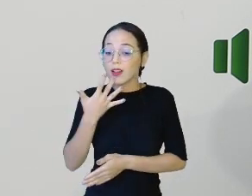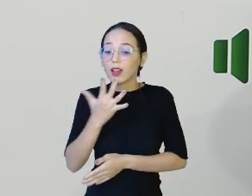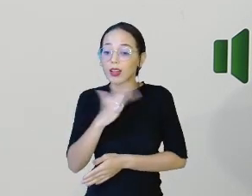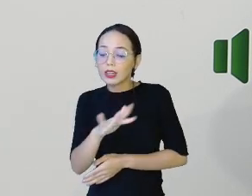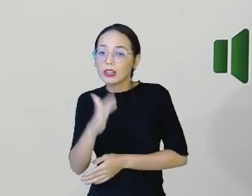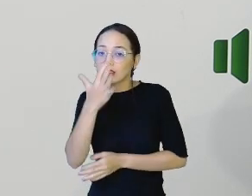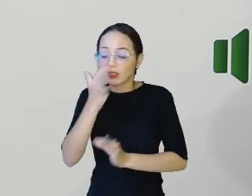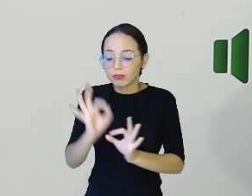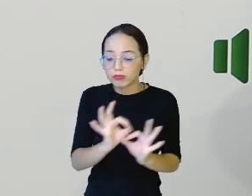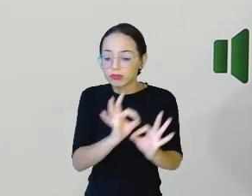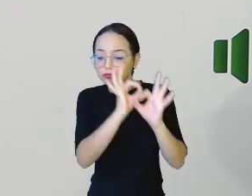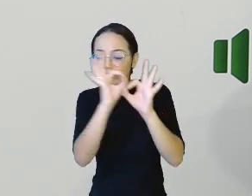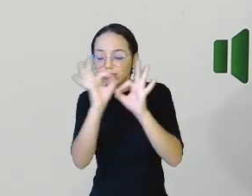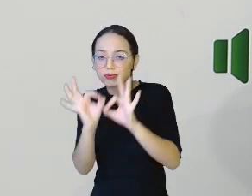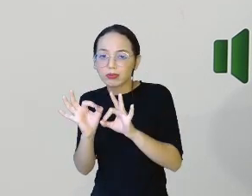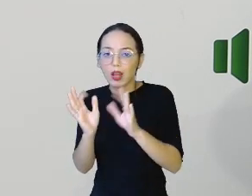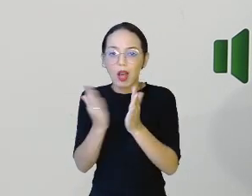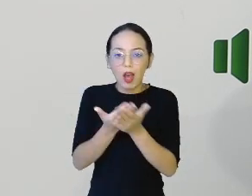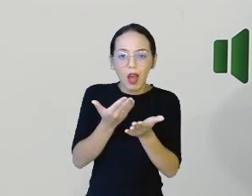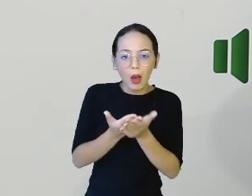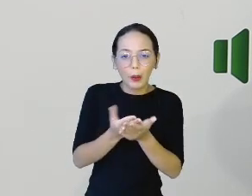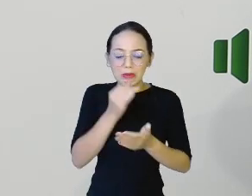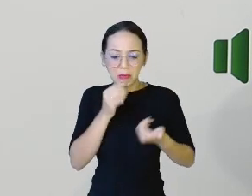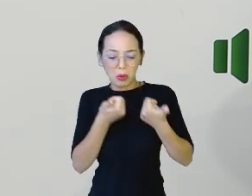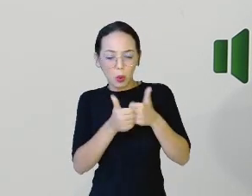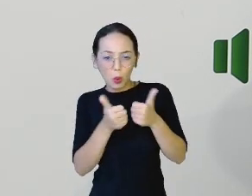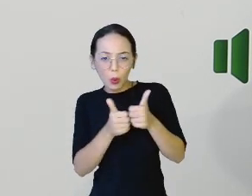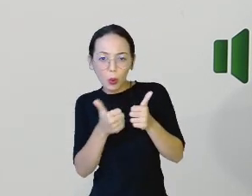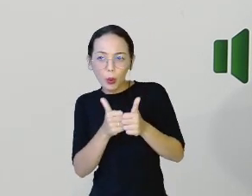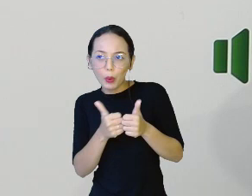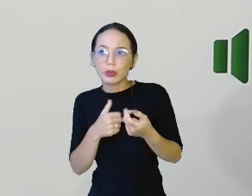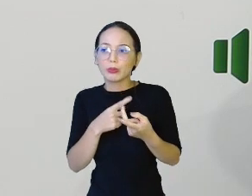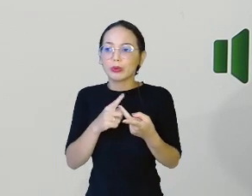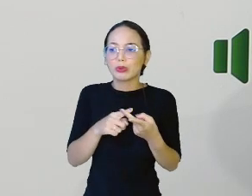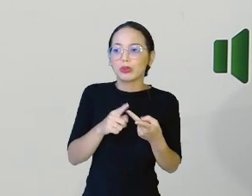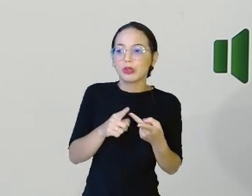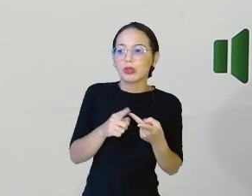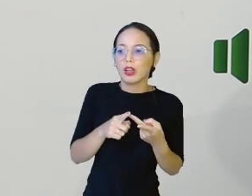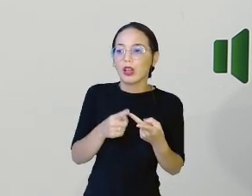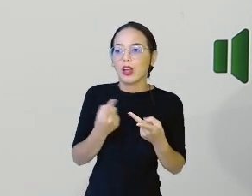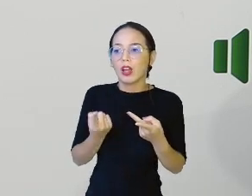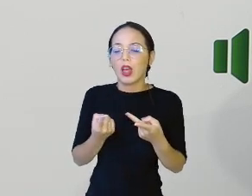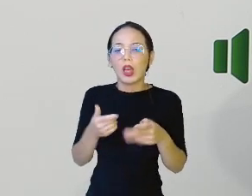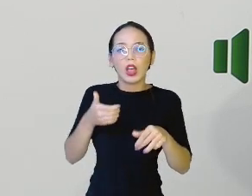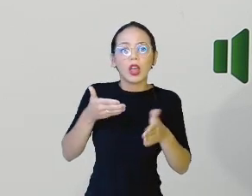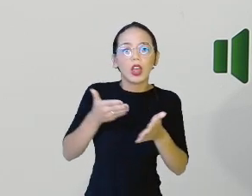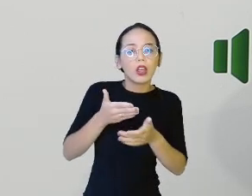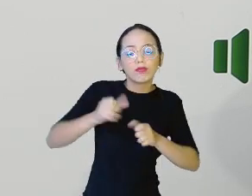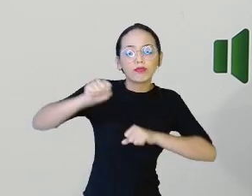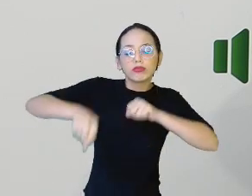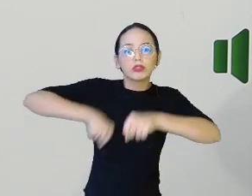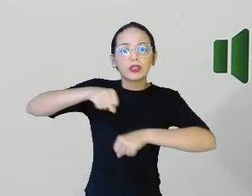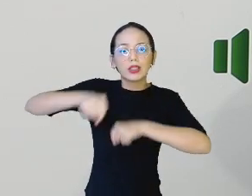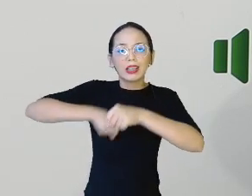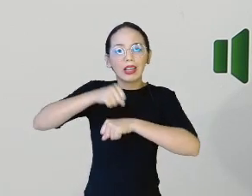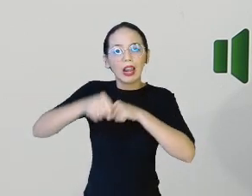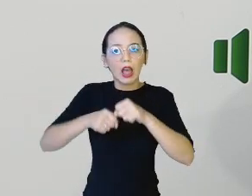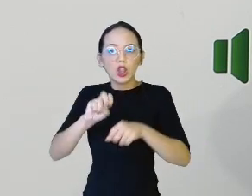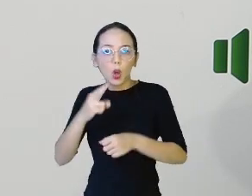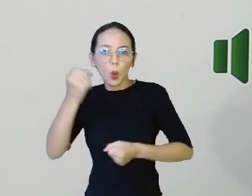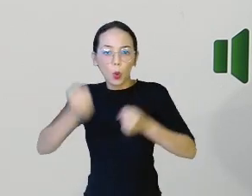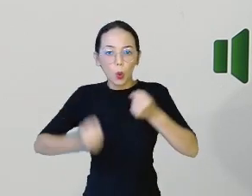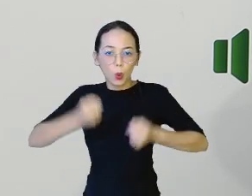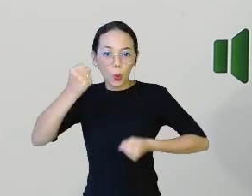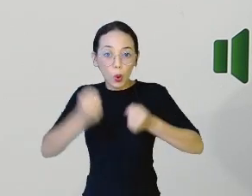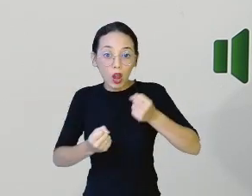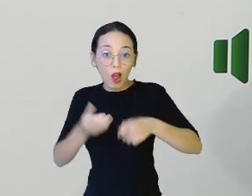assistir aula, precisam, ao invés de pegar um ônibus, ao invés de ir de bicicleta, ou de carro,